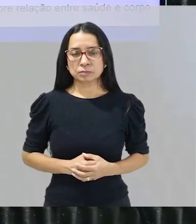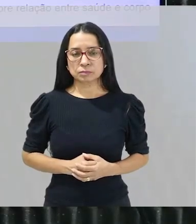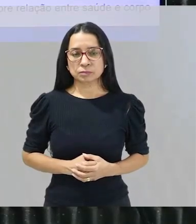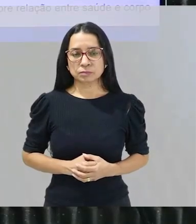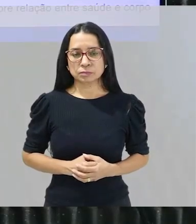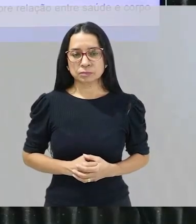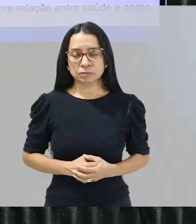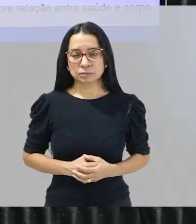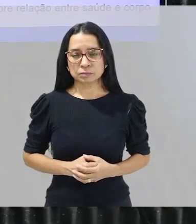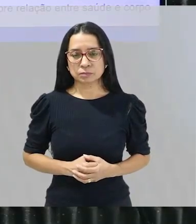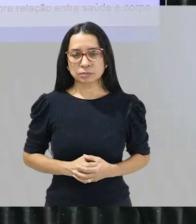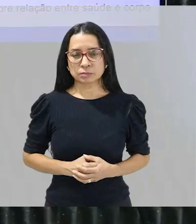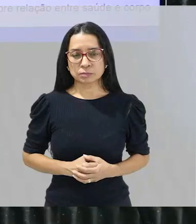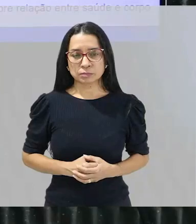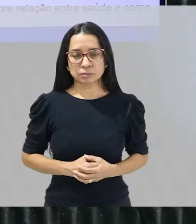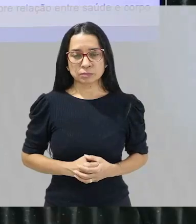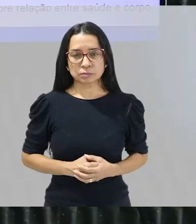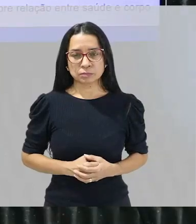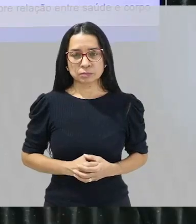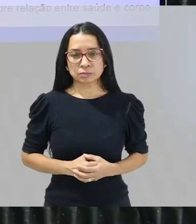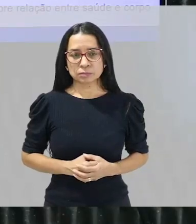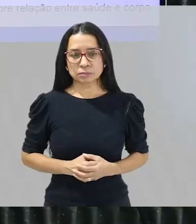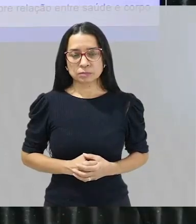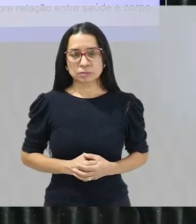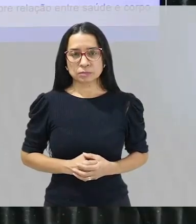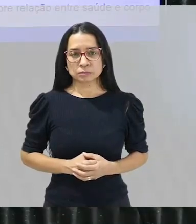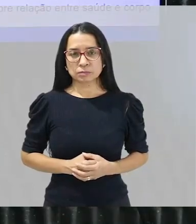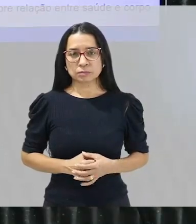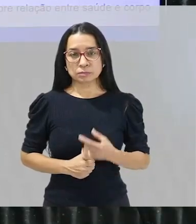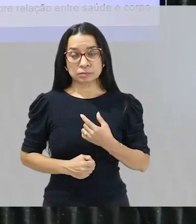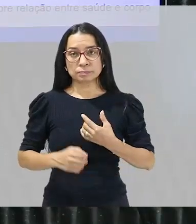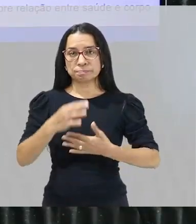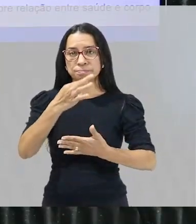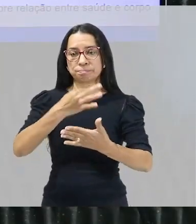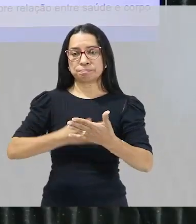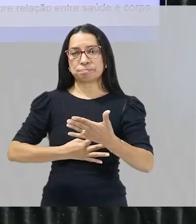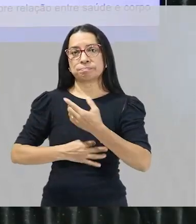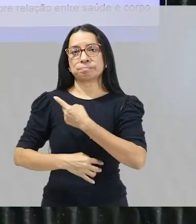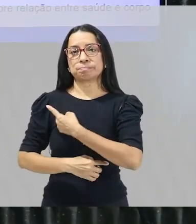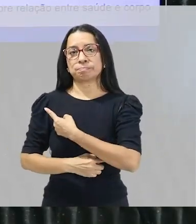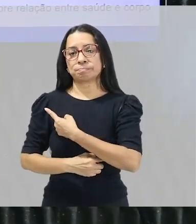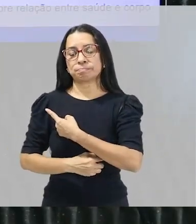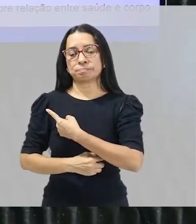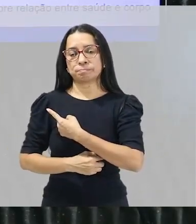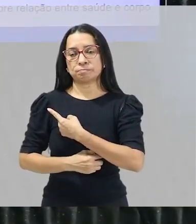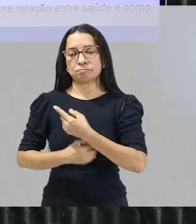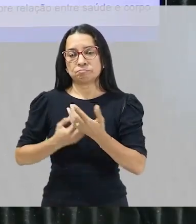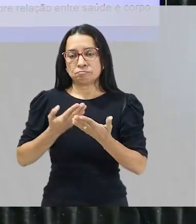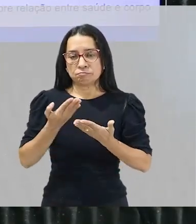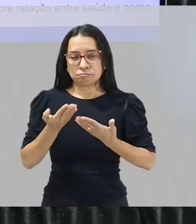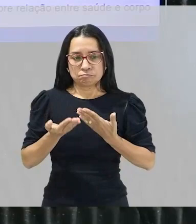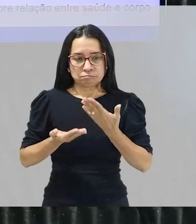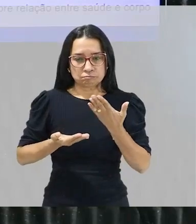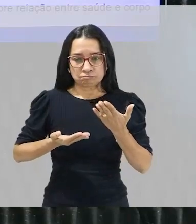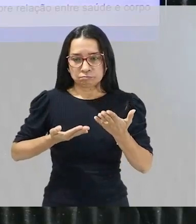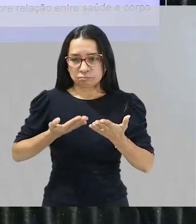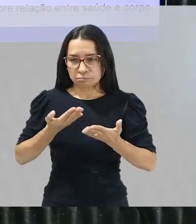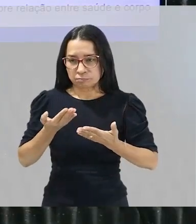ou por elementos outros que são submetidos. No texto, o tratamento predominante da